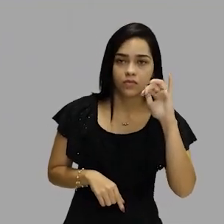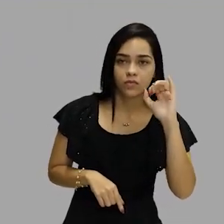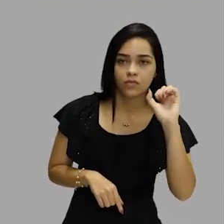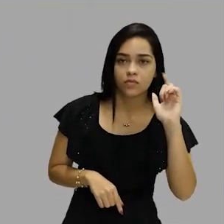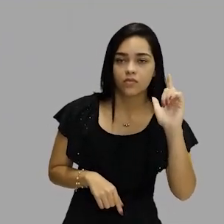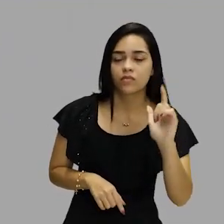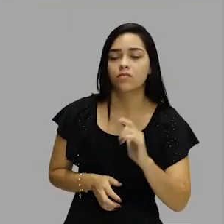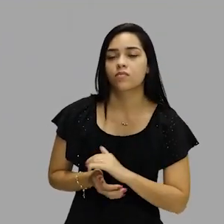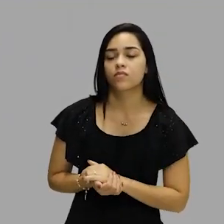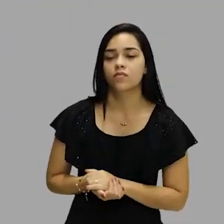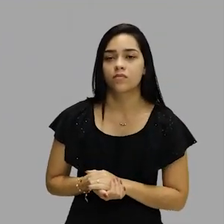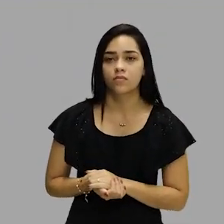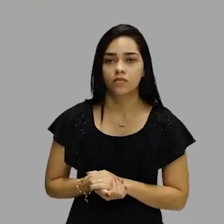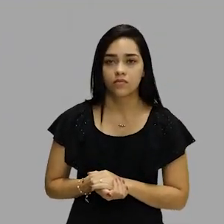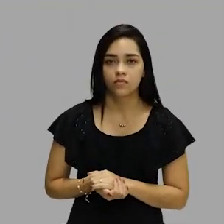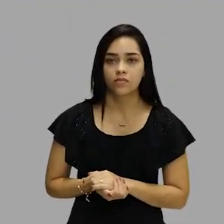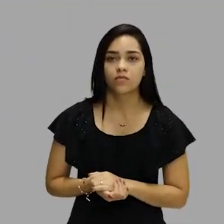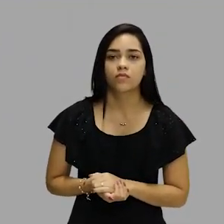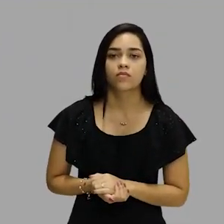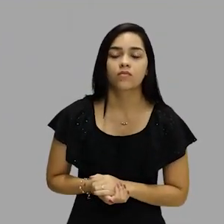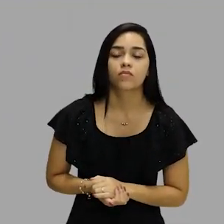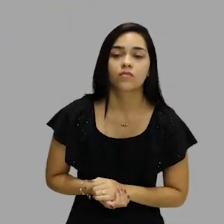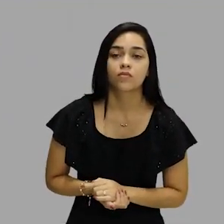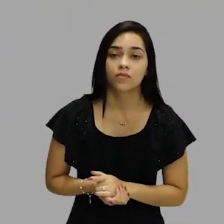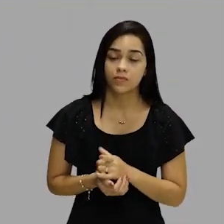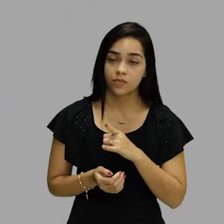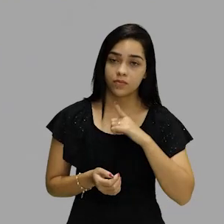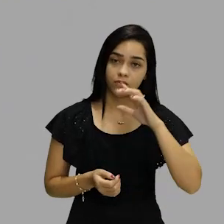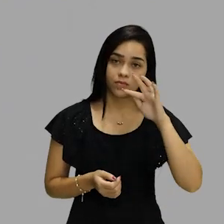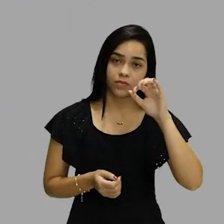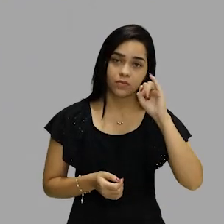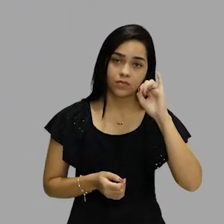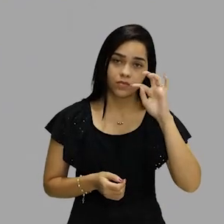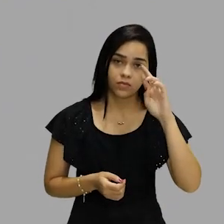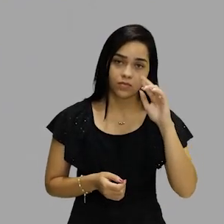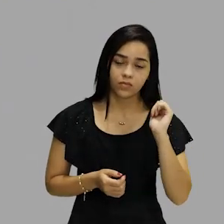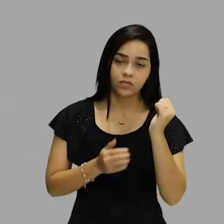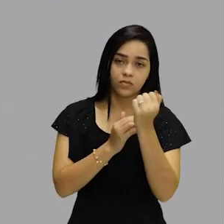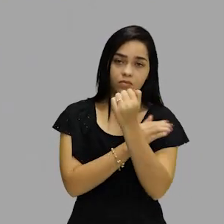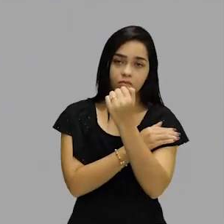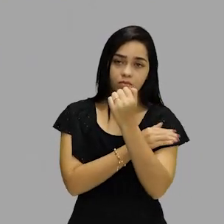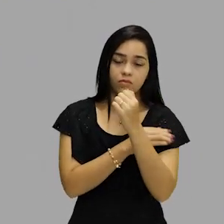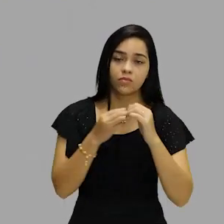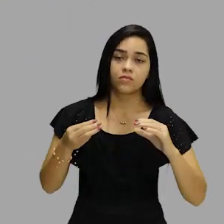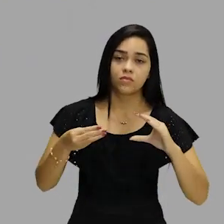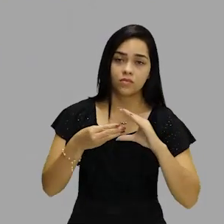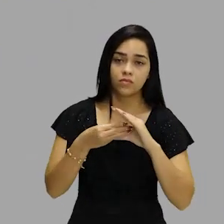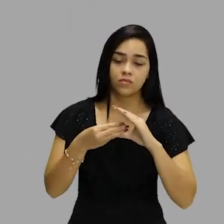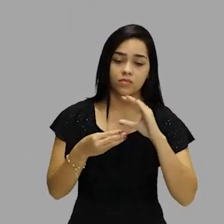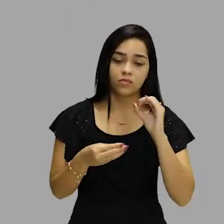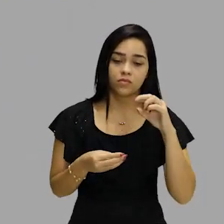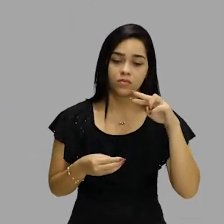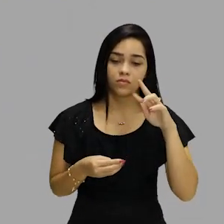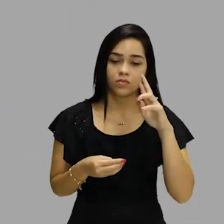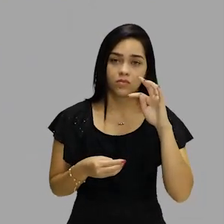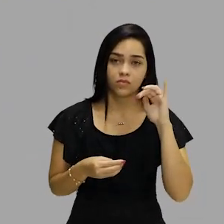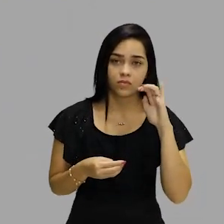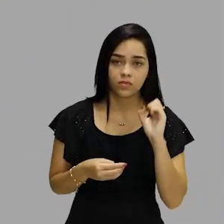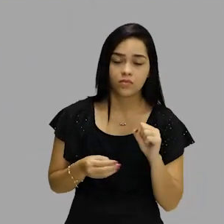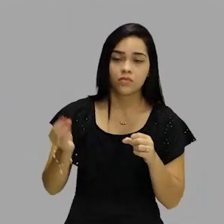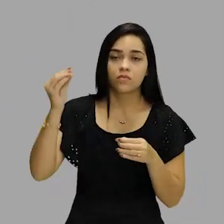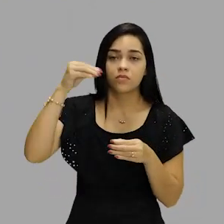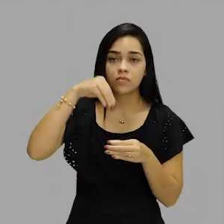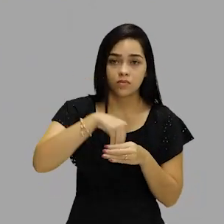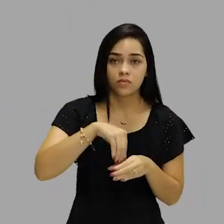Células contráteis. Então, as fibras musculares são células contráteis. E dentro